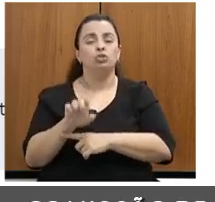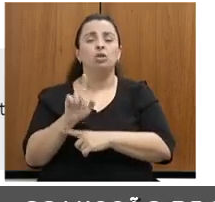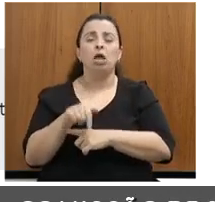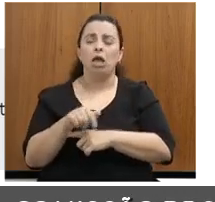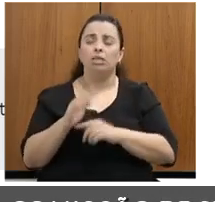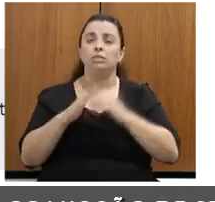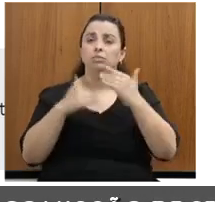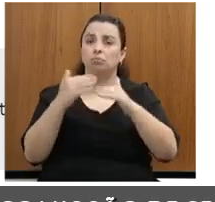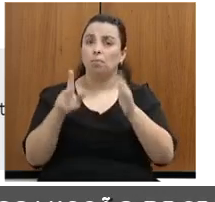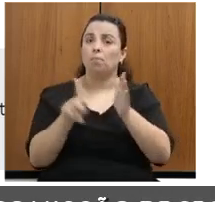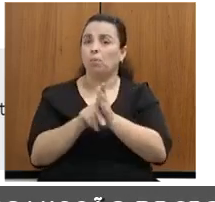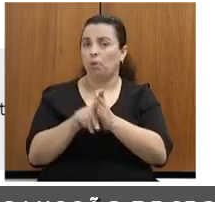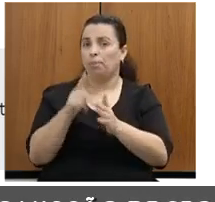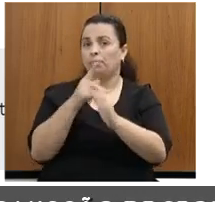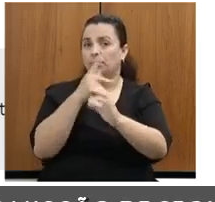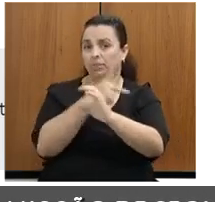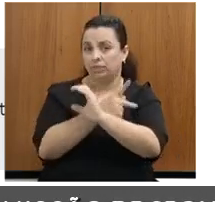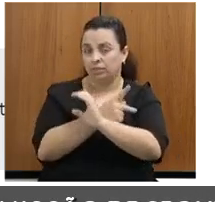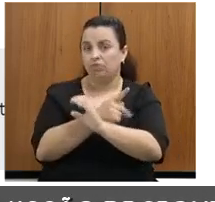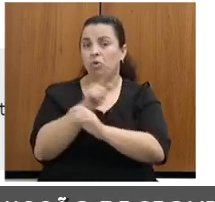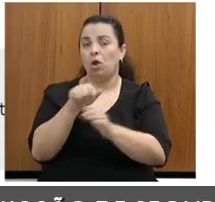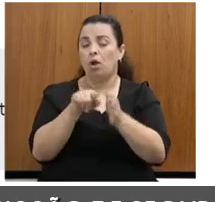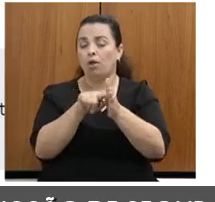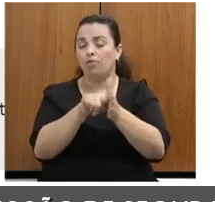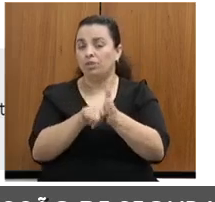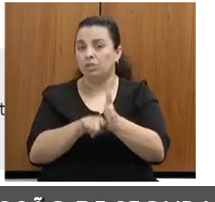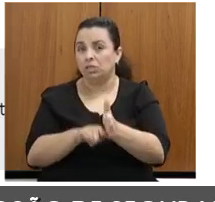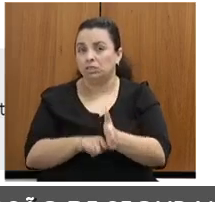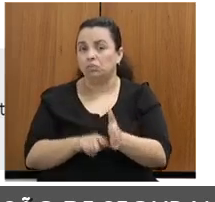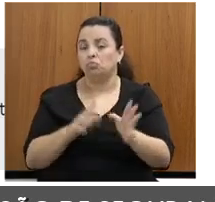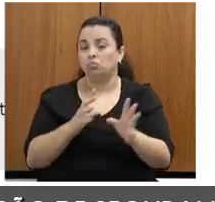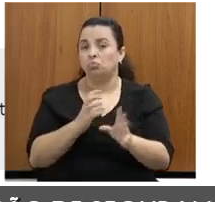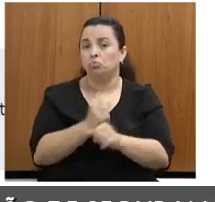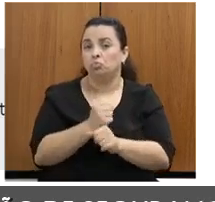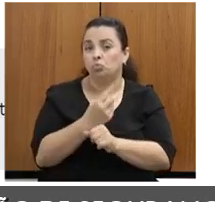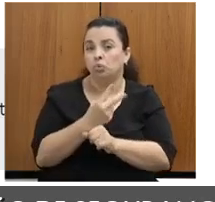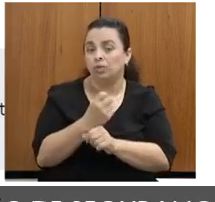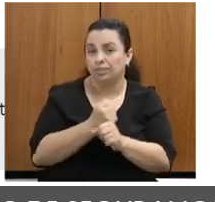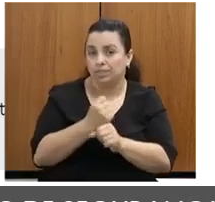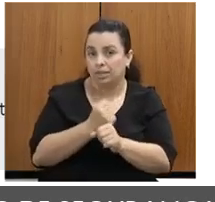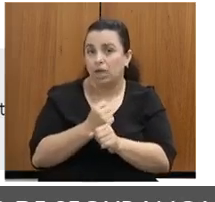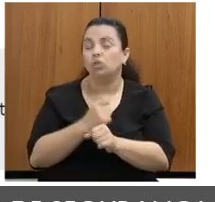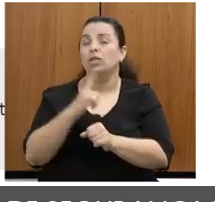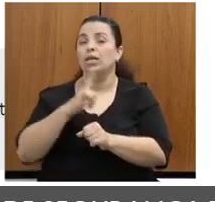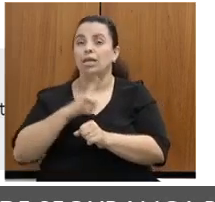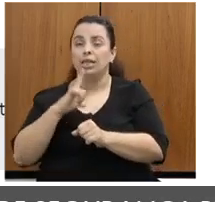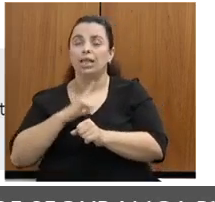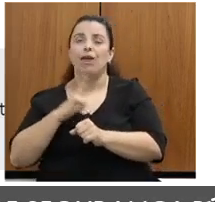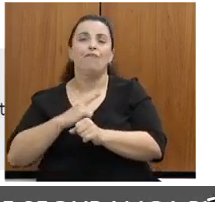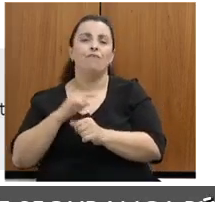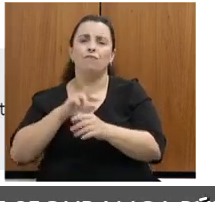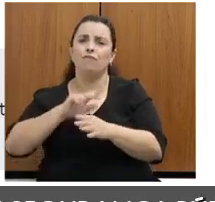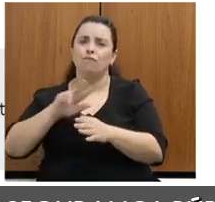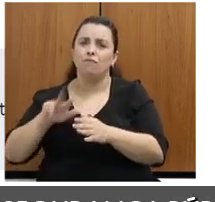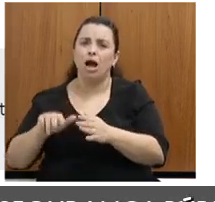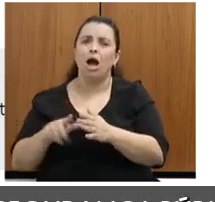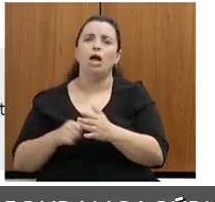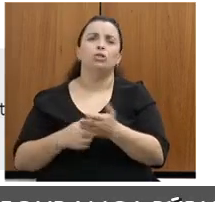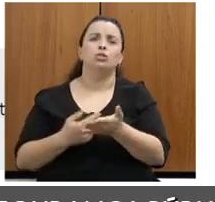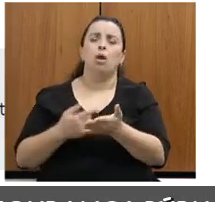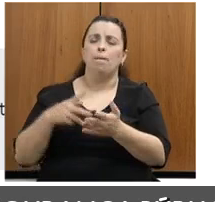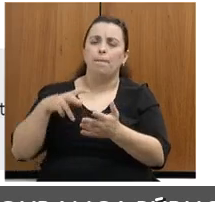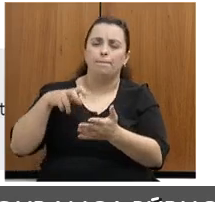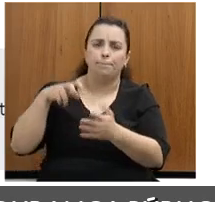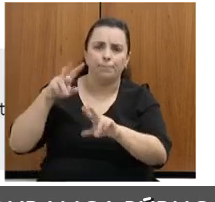Civil uma investigação de dois anos e que resultaram em 58 mandados de busca e apreensão 15